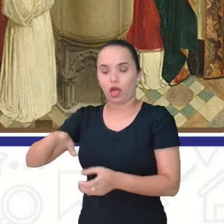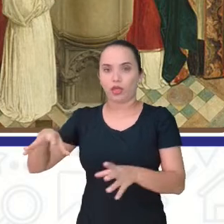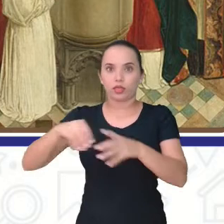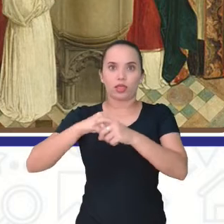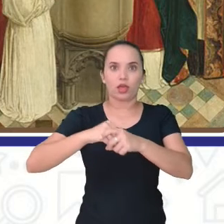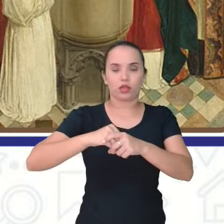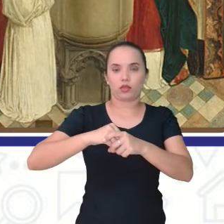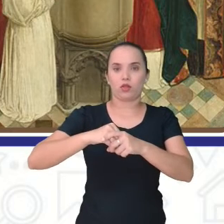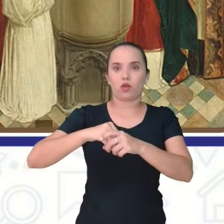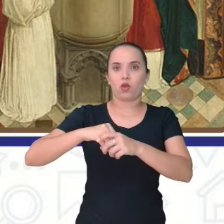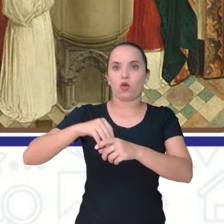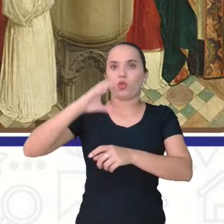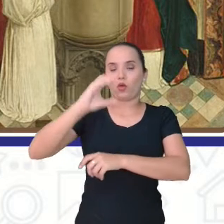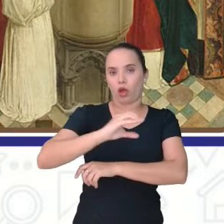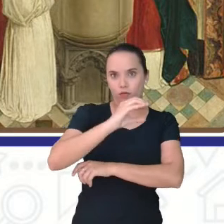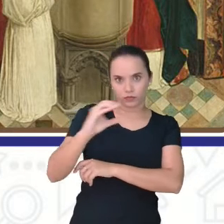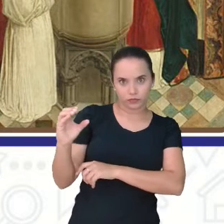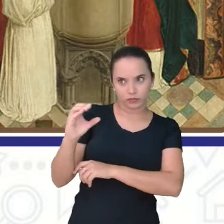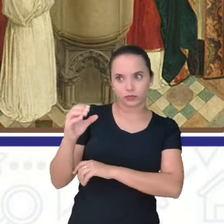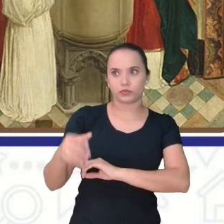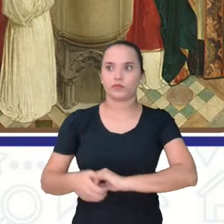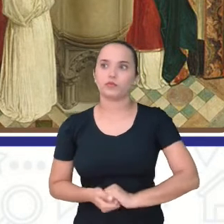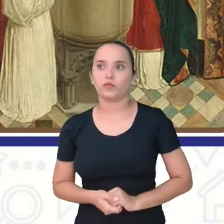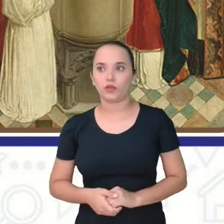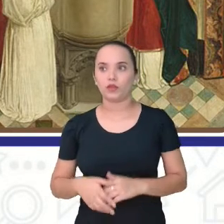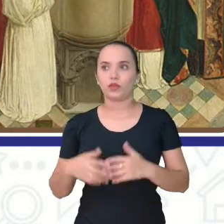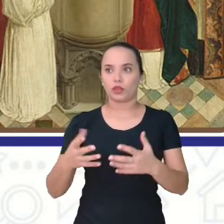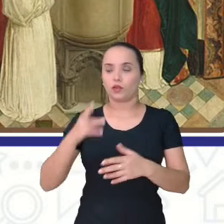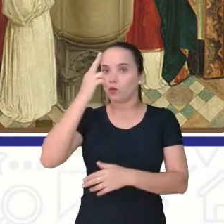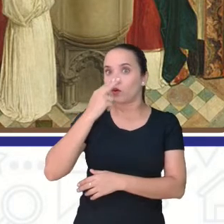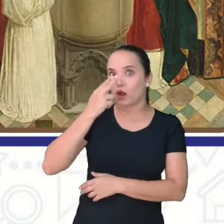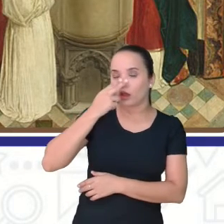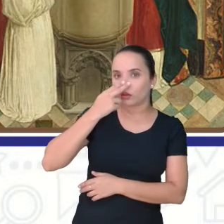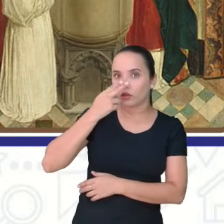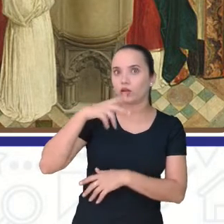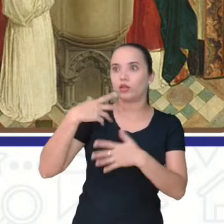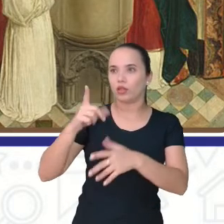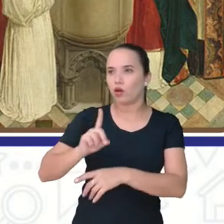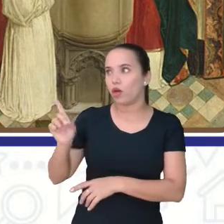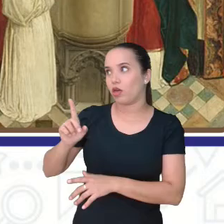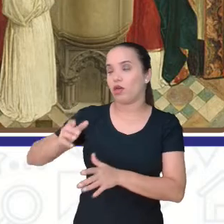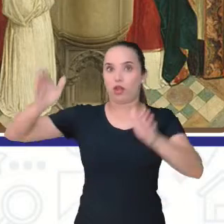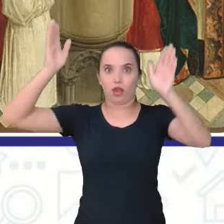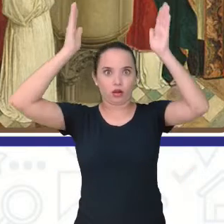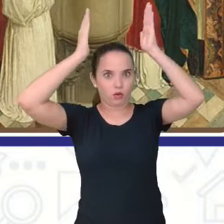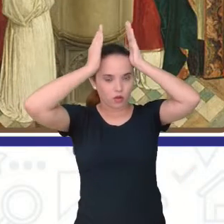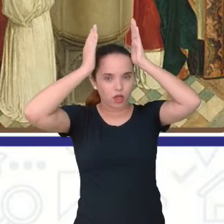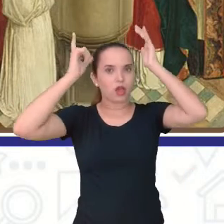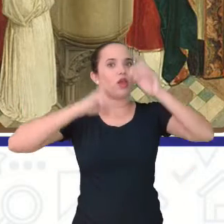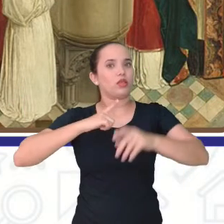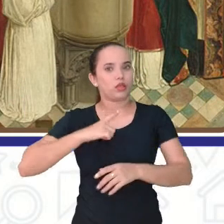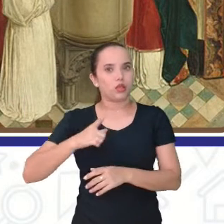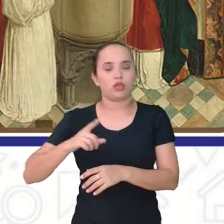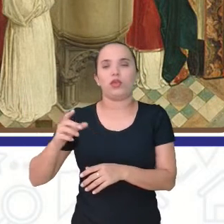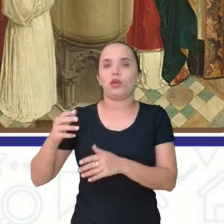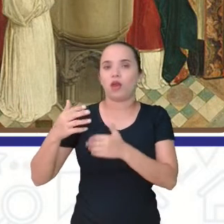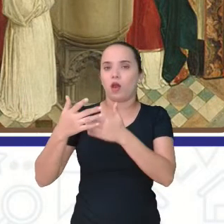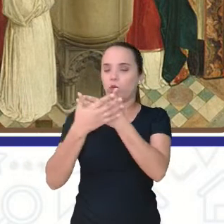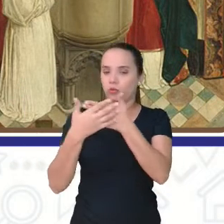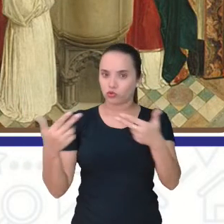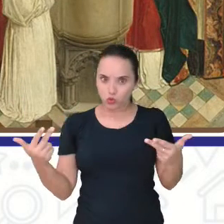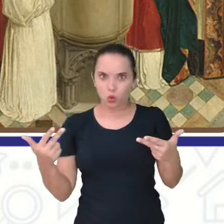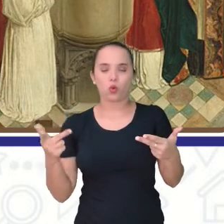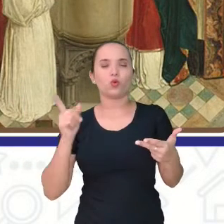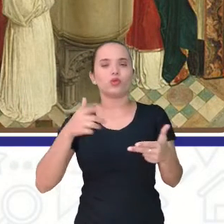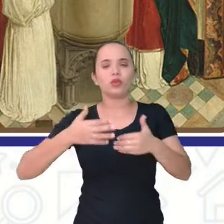Então, como ele era o rei, existia um princípio, né, que vigorou durante muito tempo, né, ao